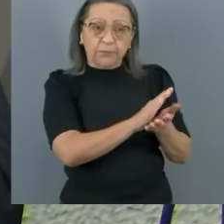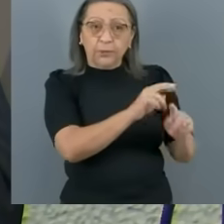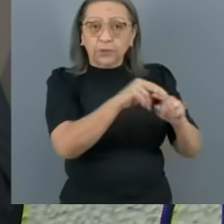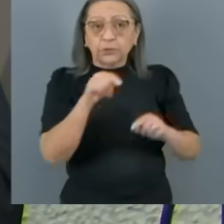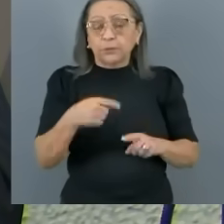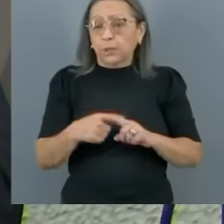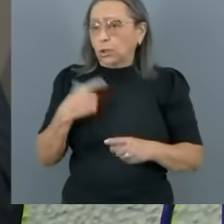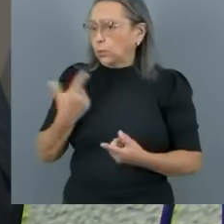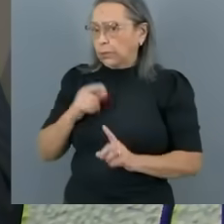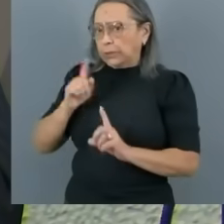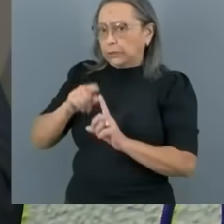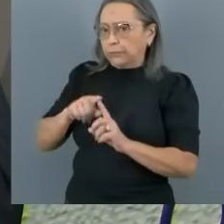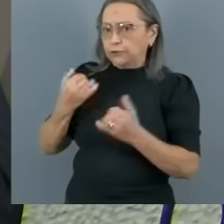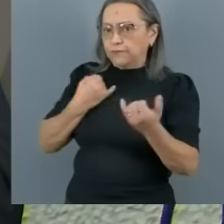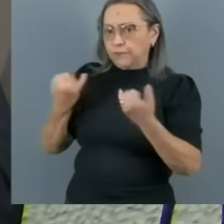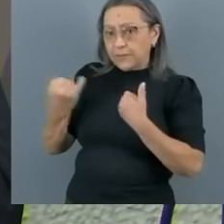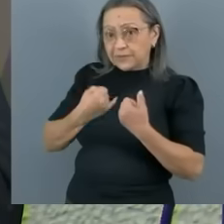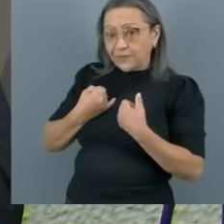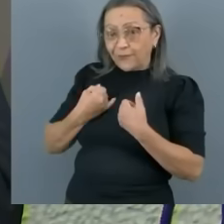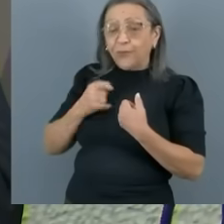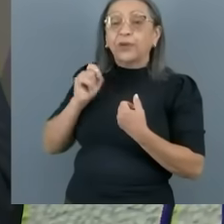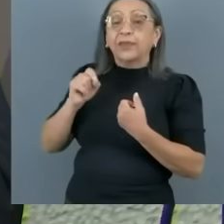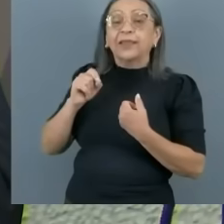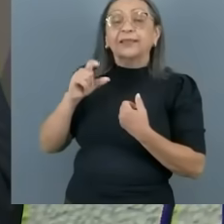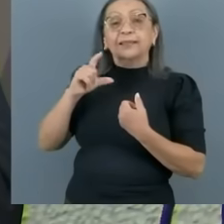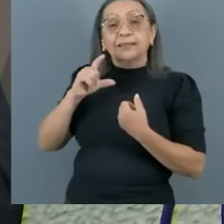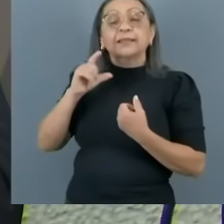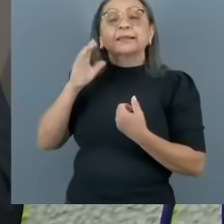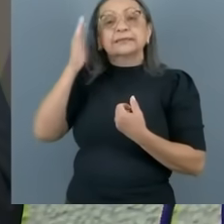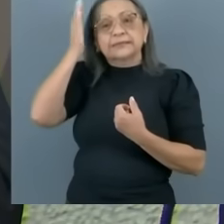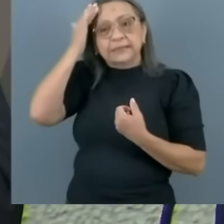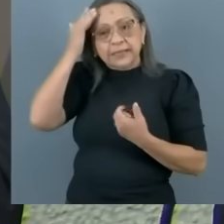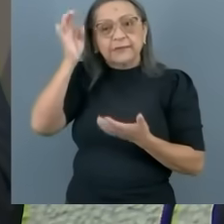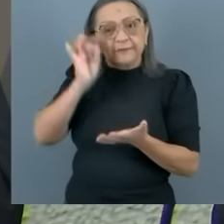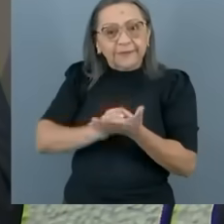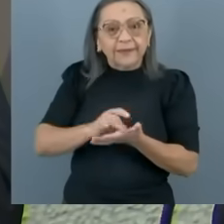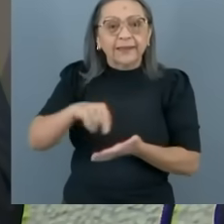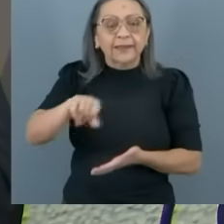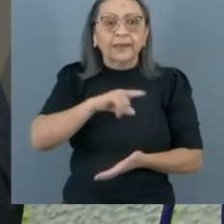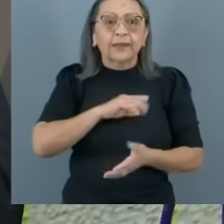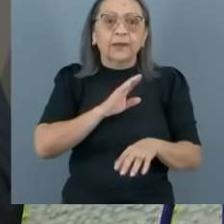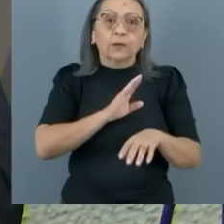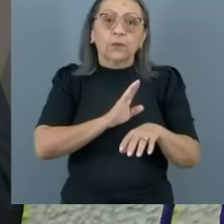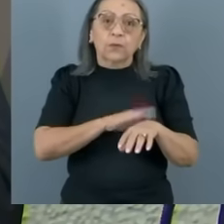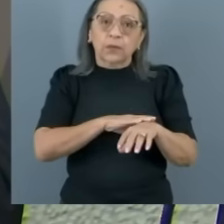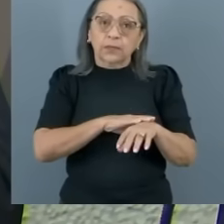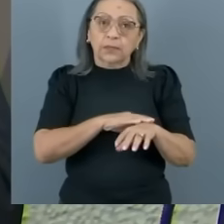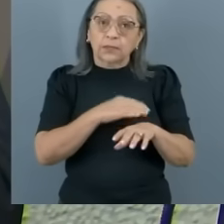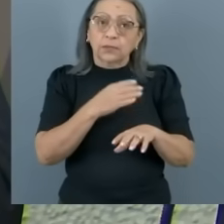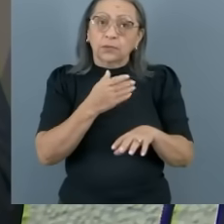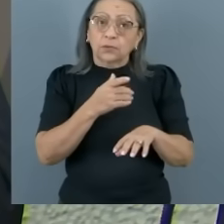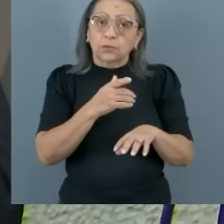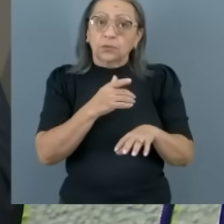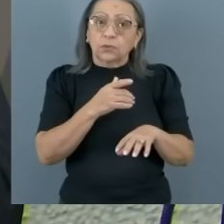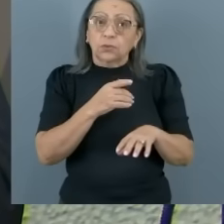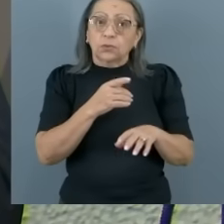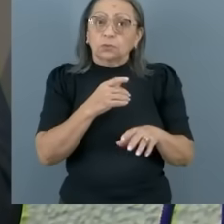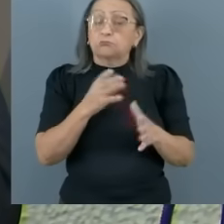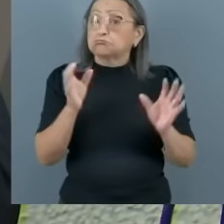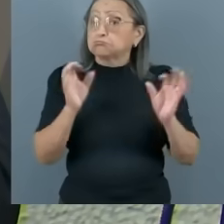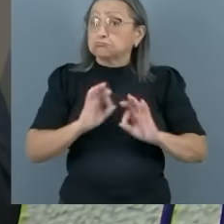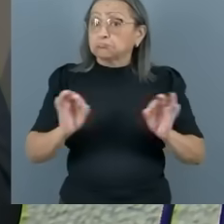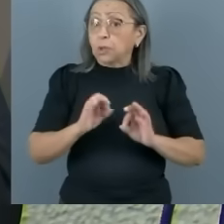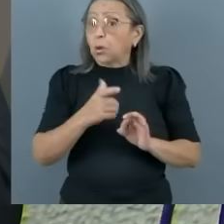esse tipo de informação. O que a gente tem efetivamente é que após, e essa era a informação, que nenhuma